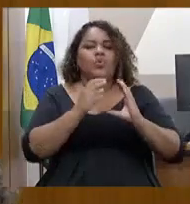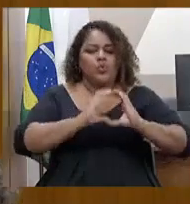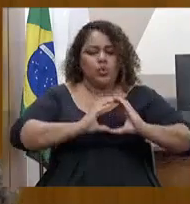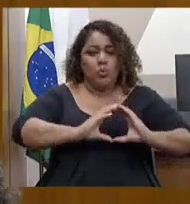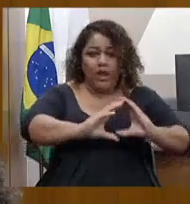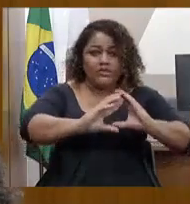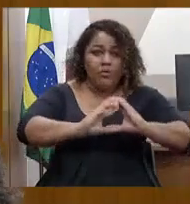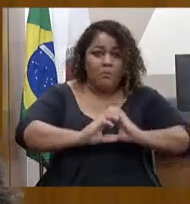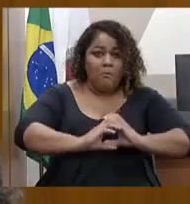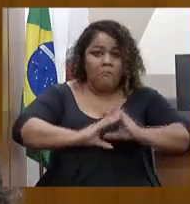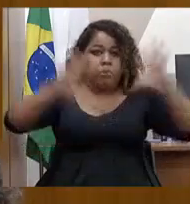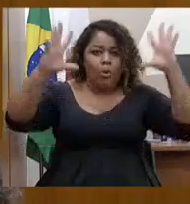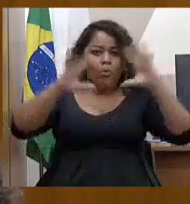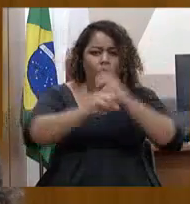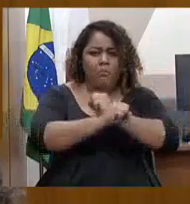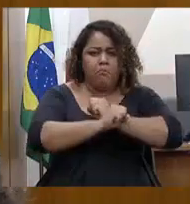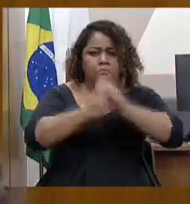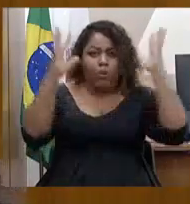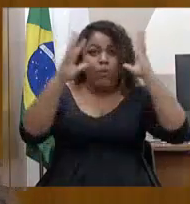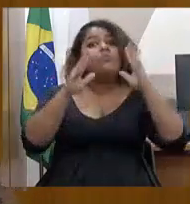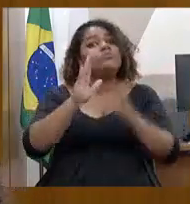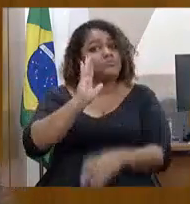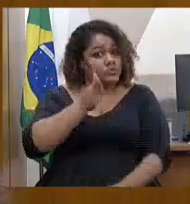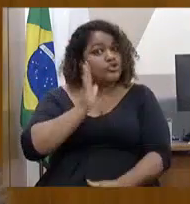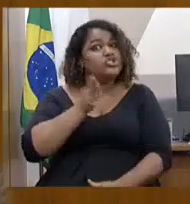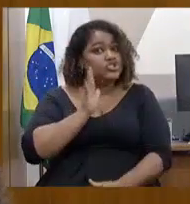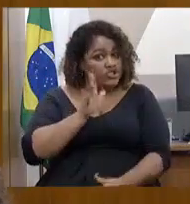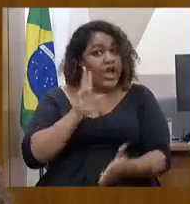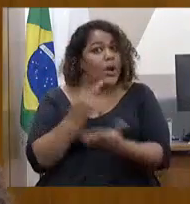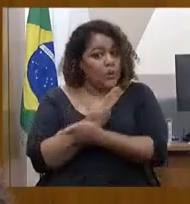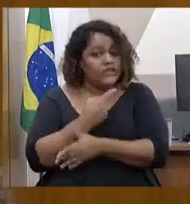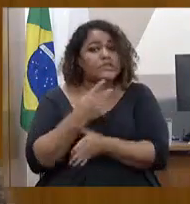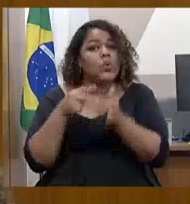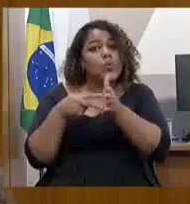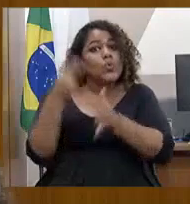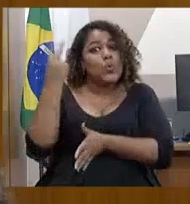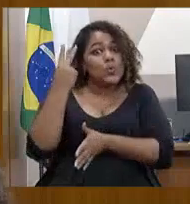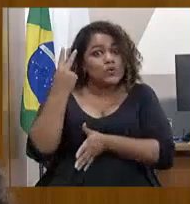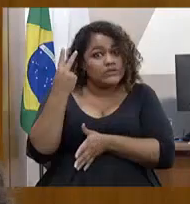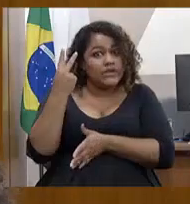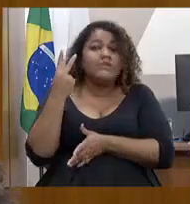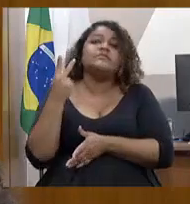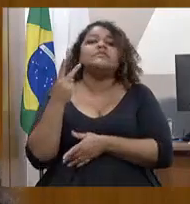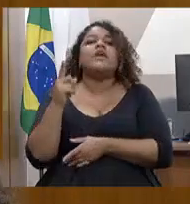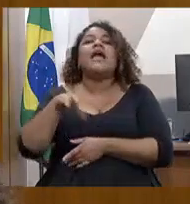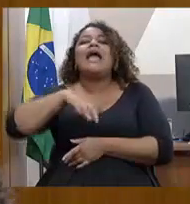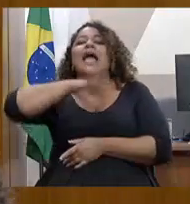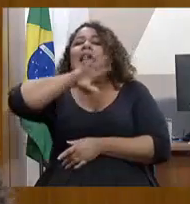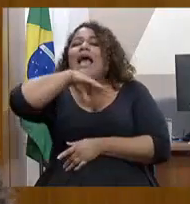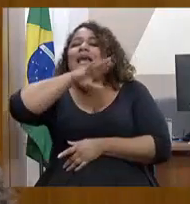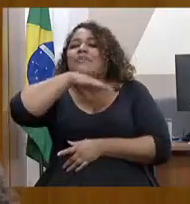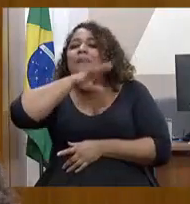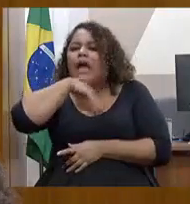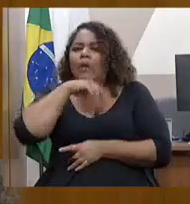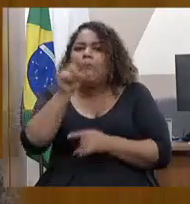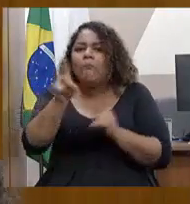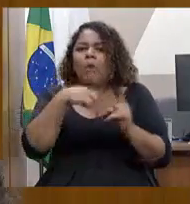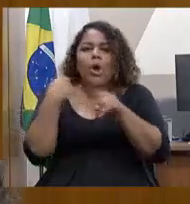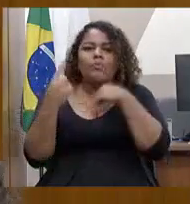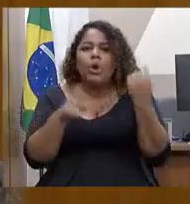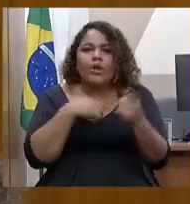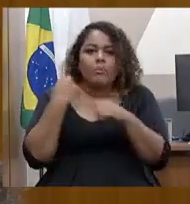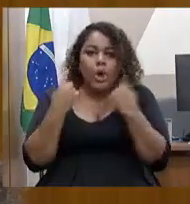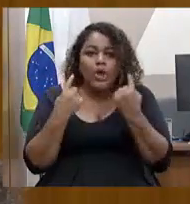população Espera Feliz já aconteceu duas vezes Os animais são os mais atingidos os